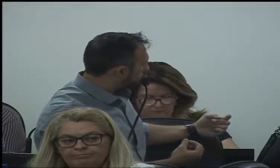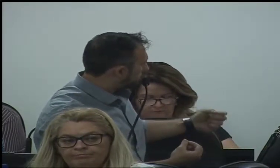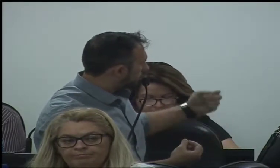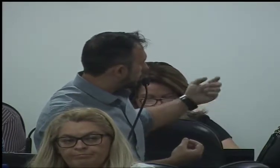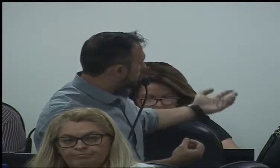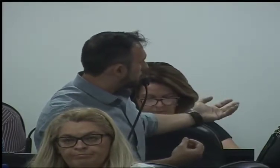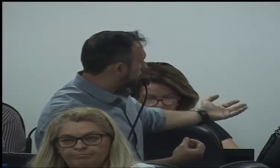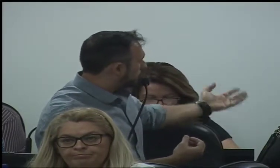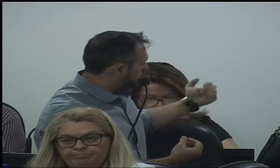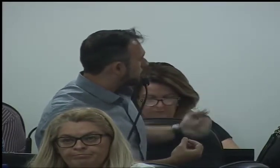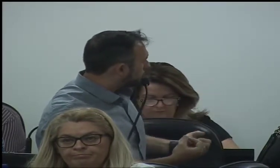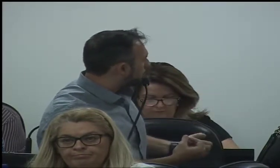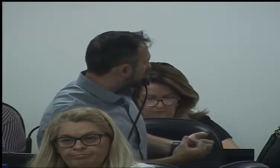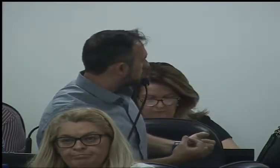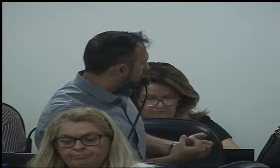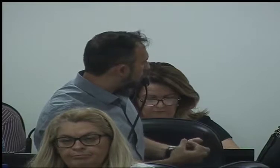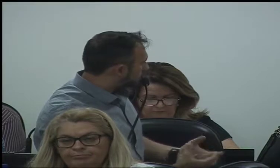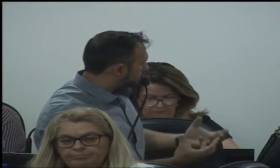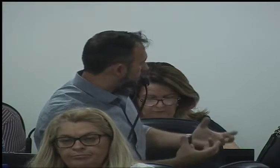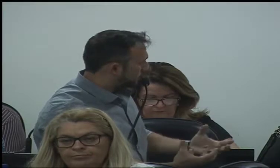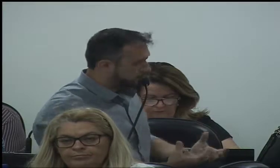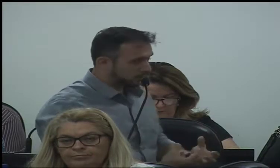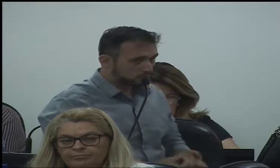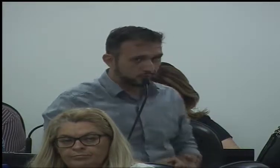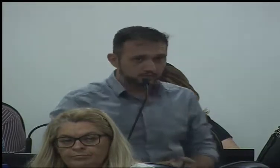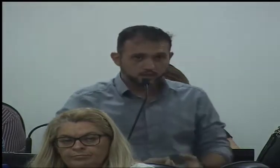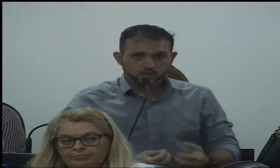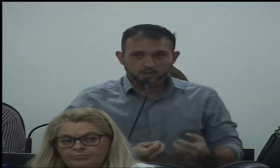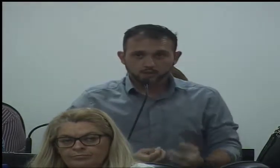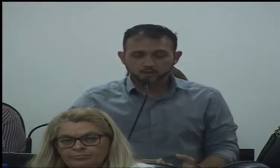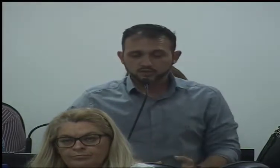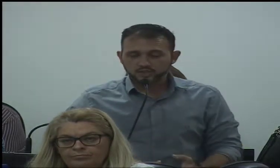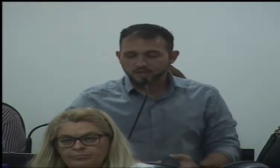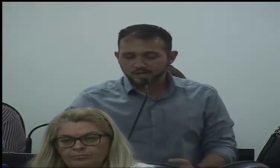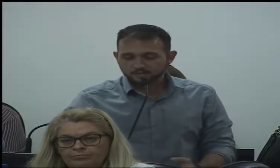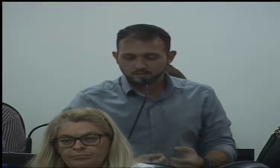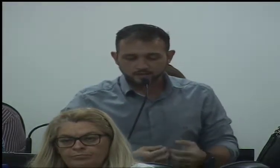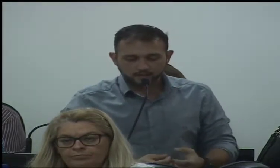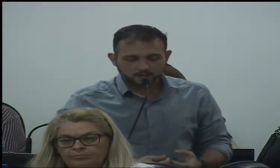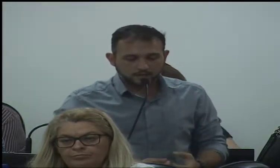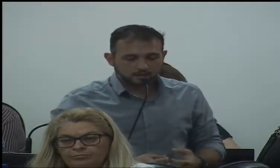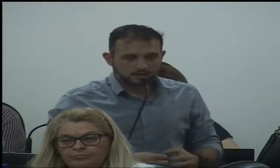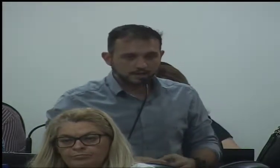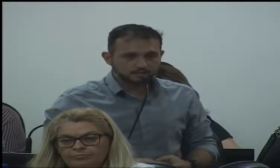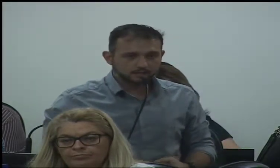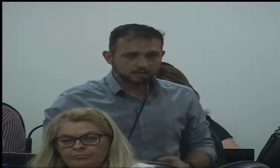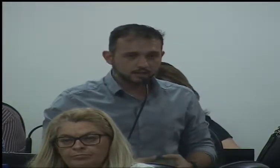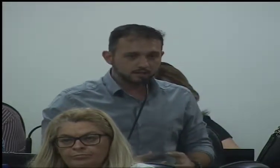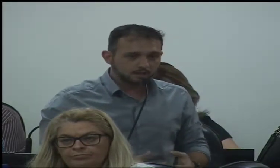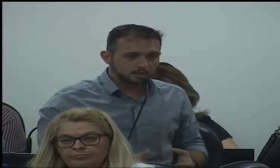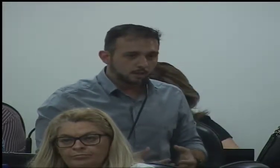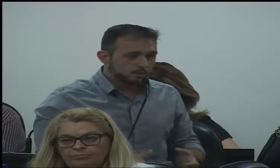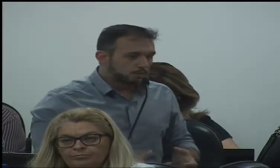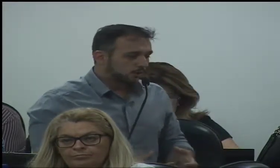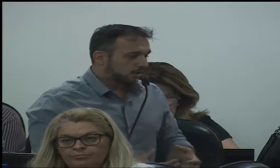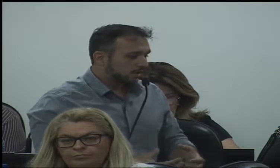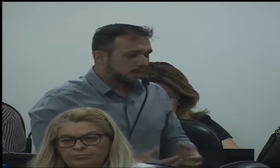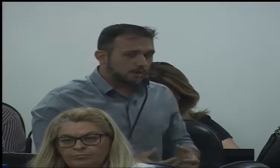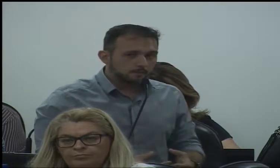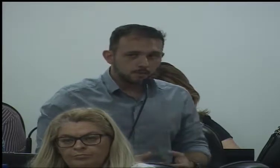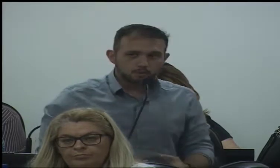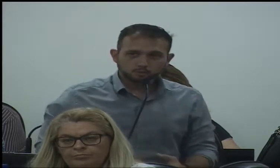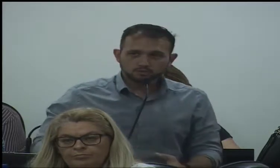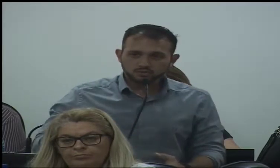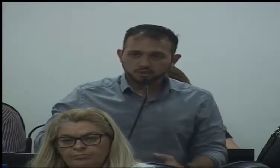eu gostaria de que você me compartilhasse essas informações quando chegasse a essa casa,